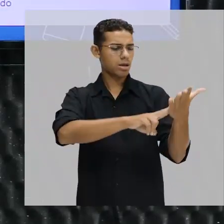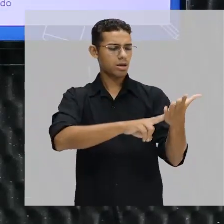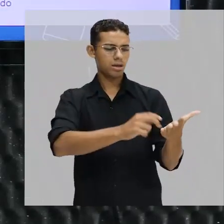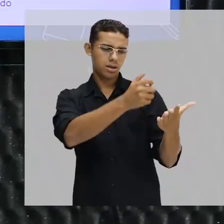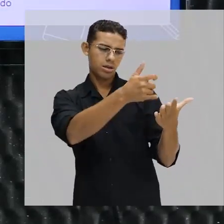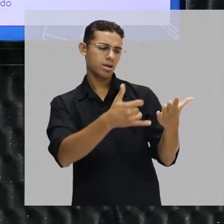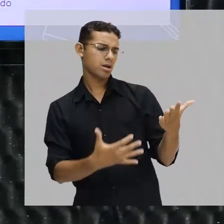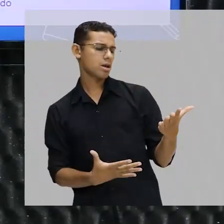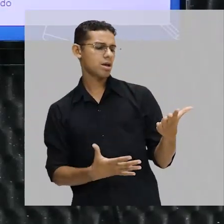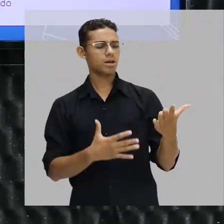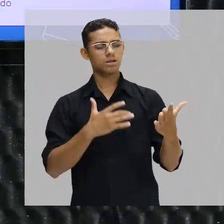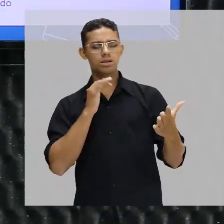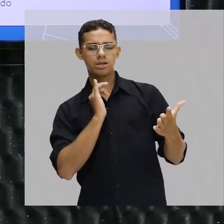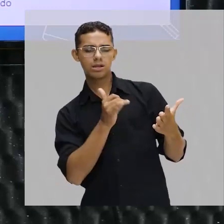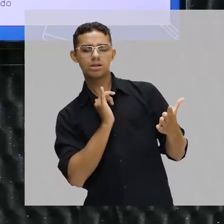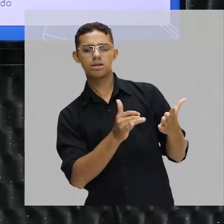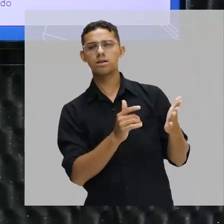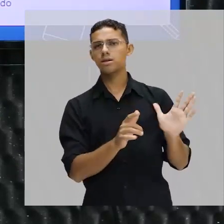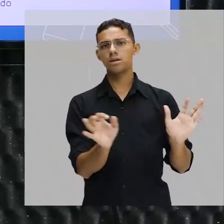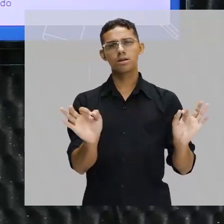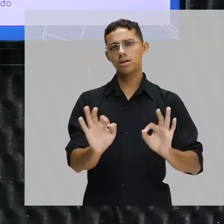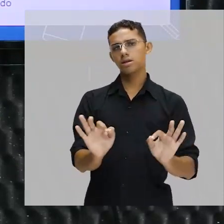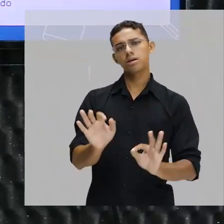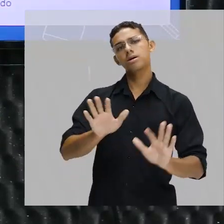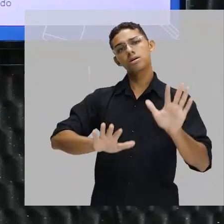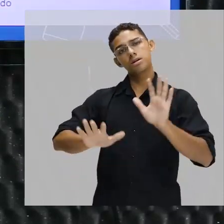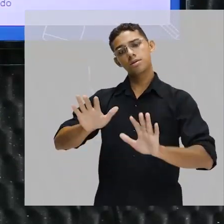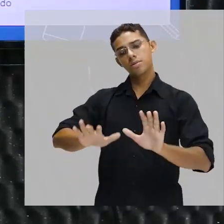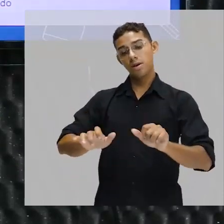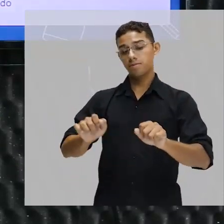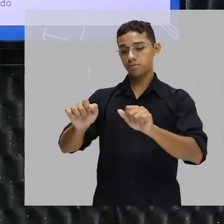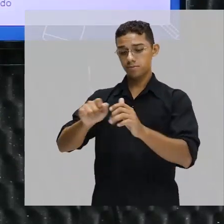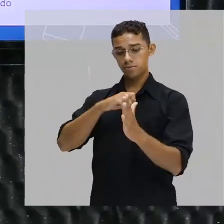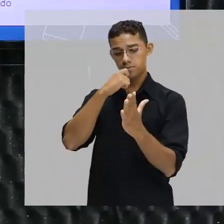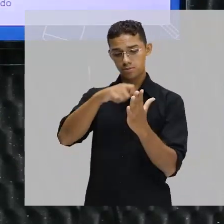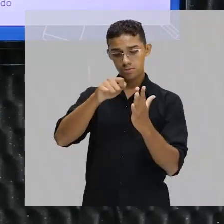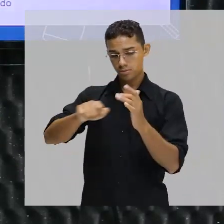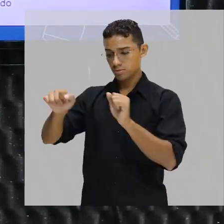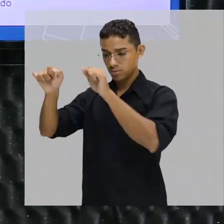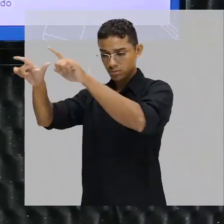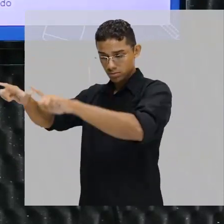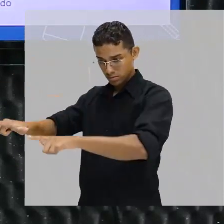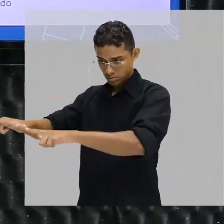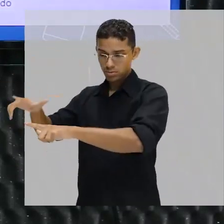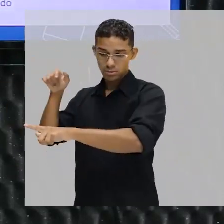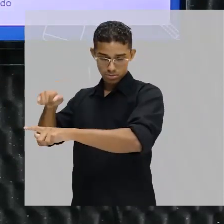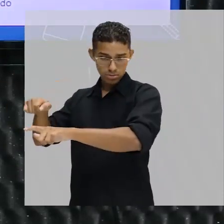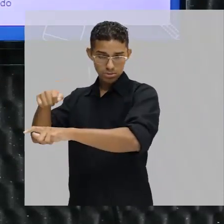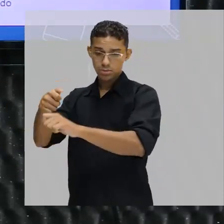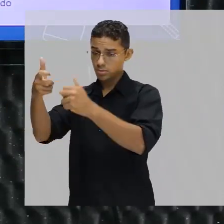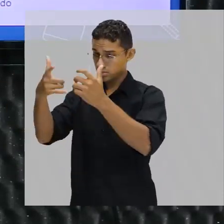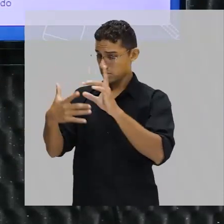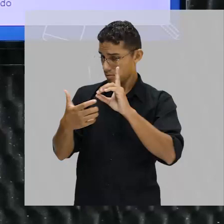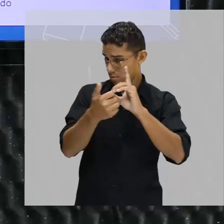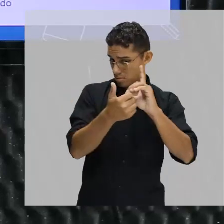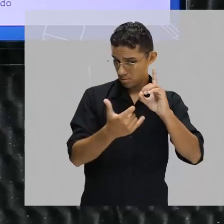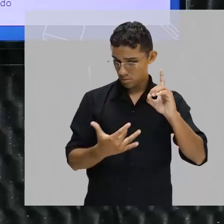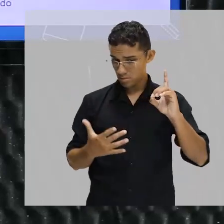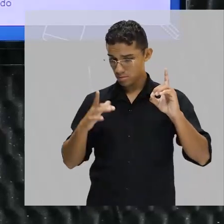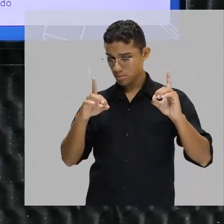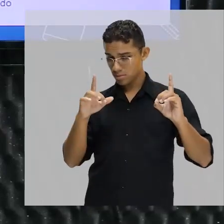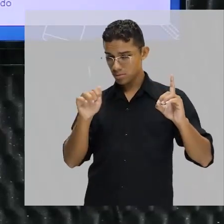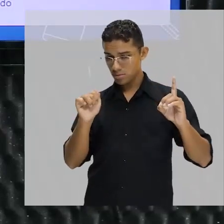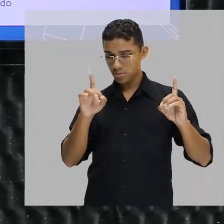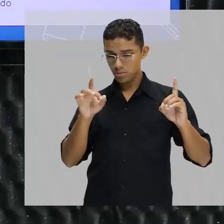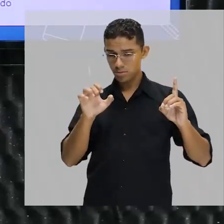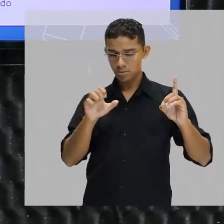não está mais para narração? Depende, aqui nesse caso eles vão trazer argumentos reais, eles vão trazer dados, né? Esses dados